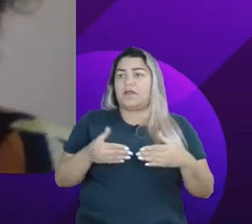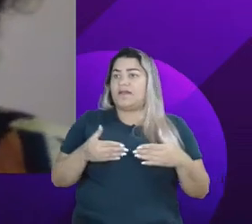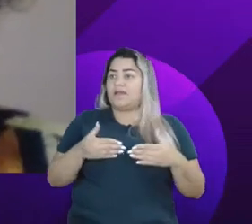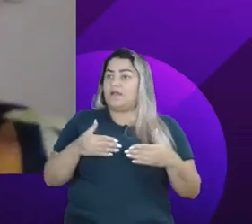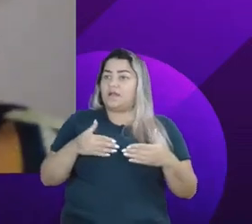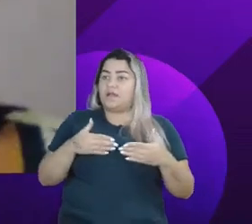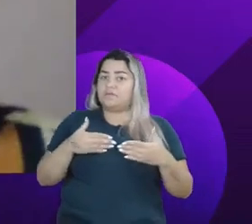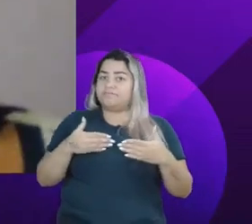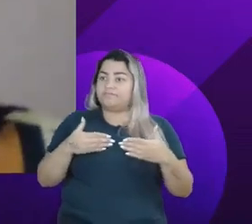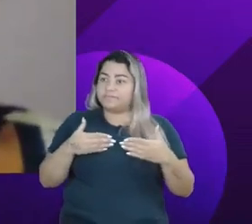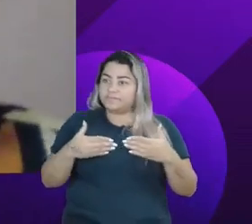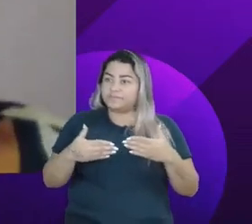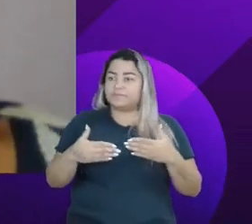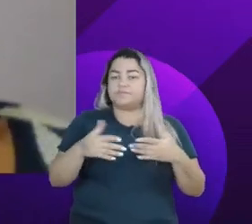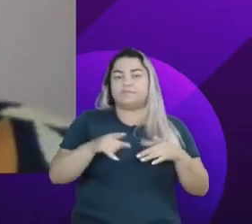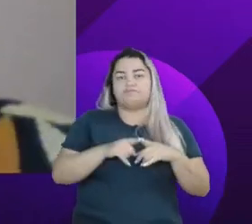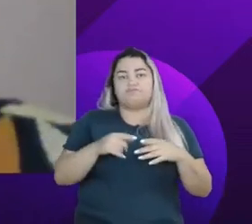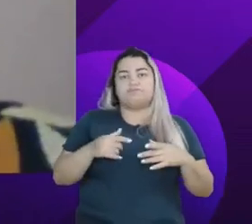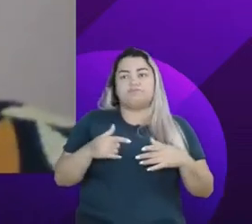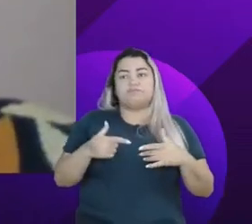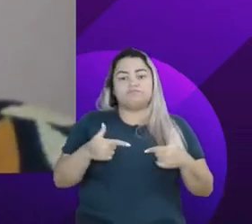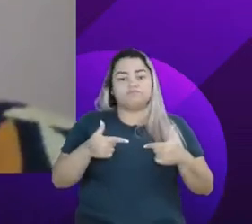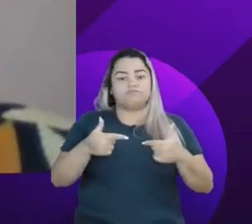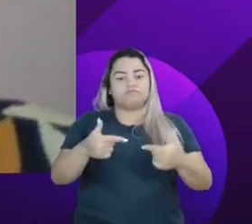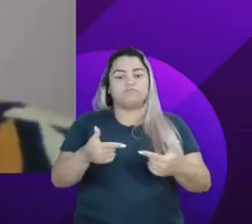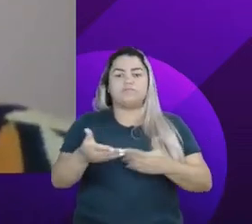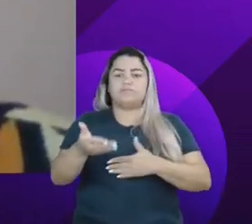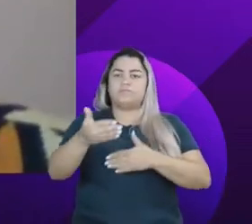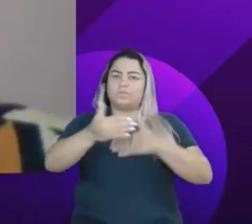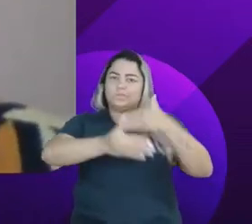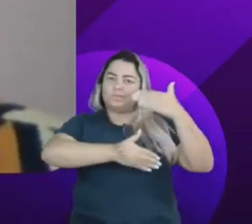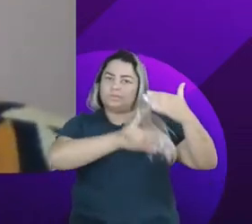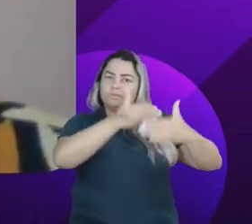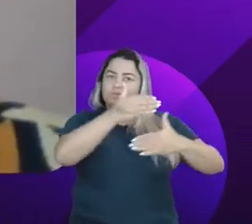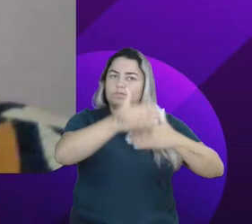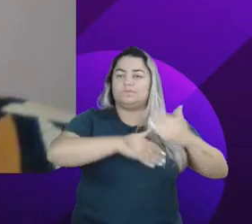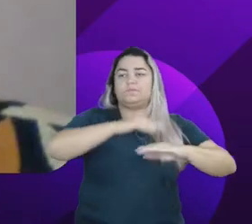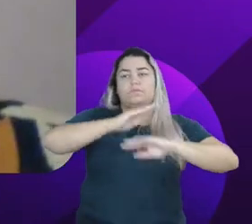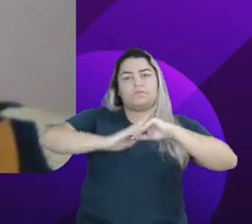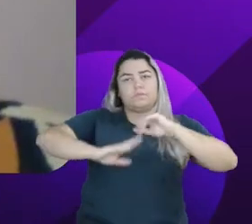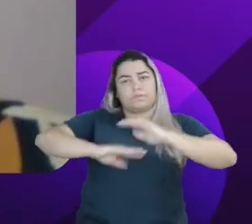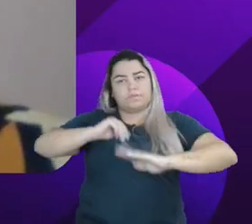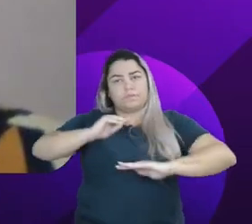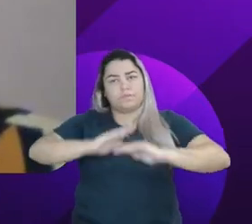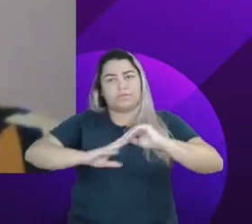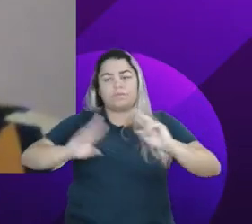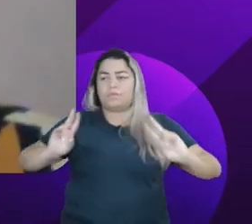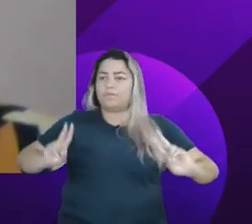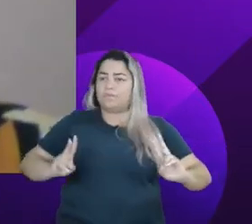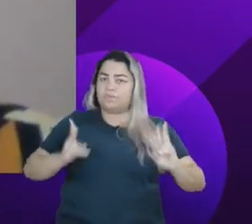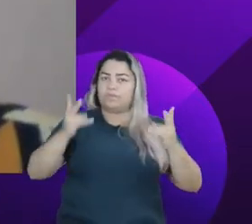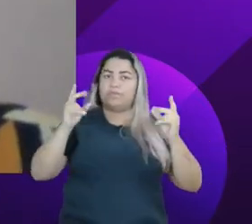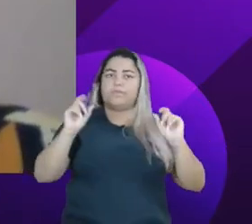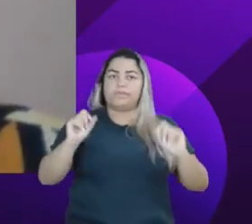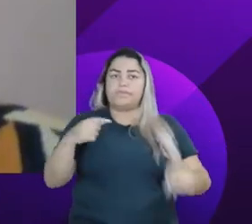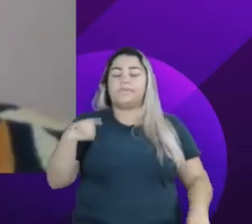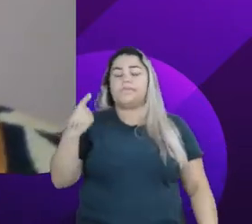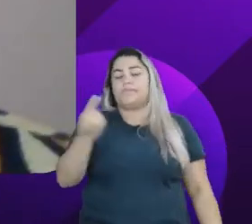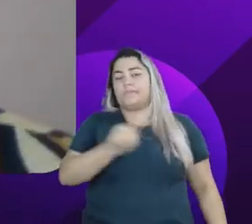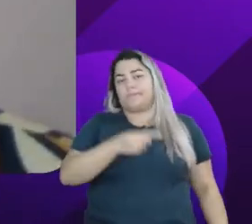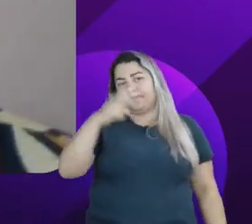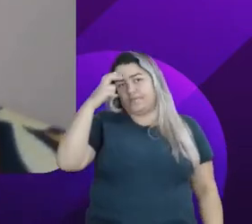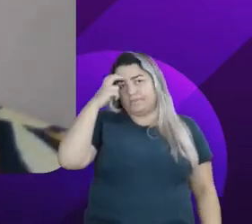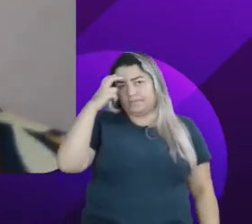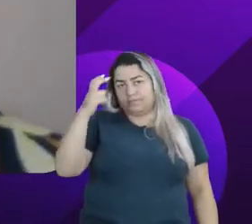uma militância cultural, de estar desenvolvendo ações de valorização da nossa cultura